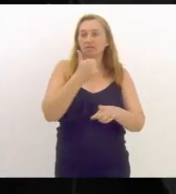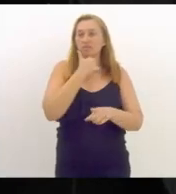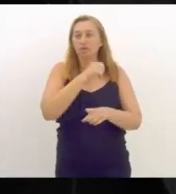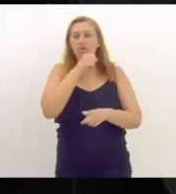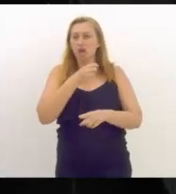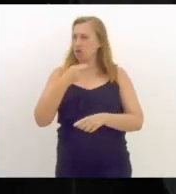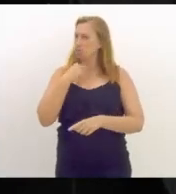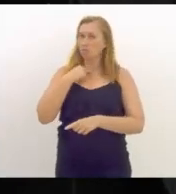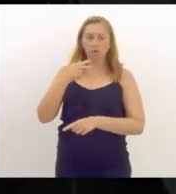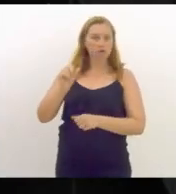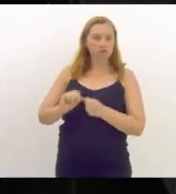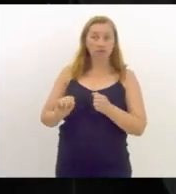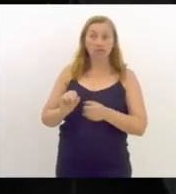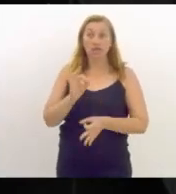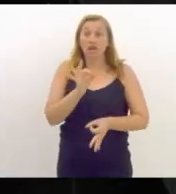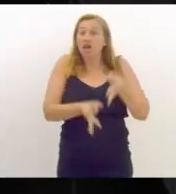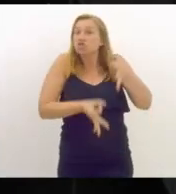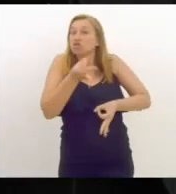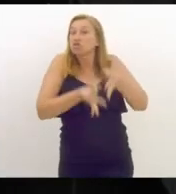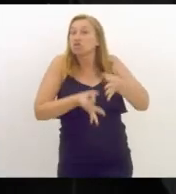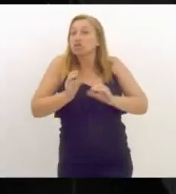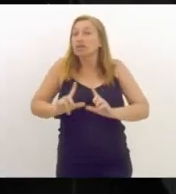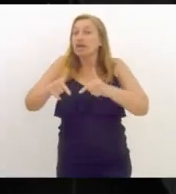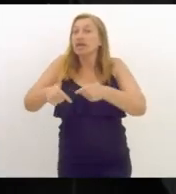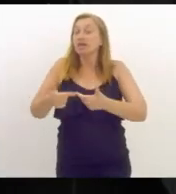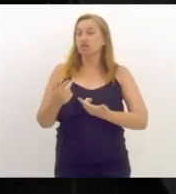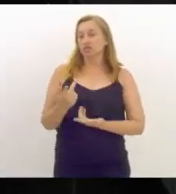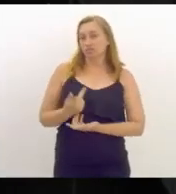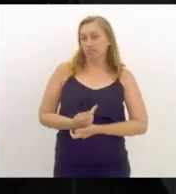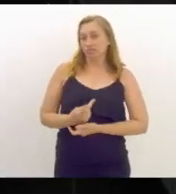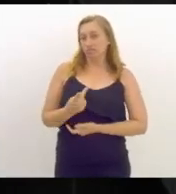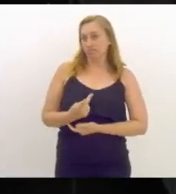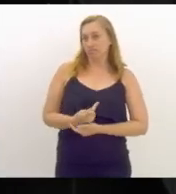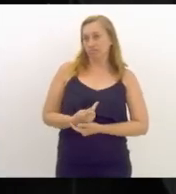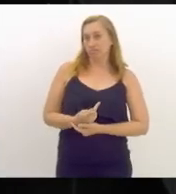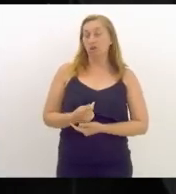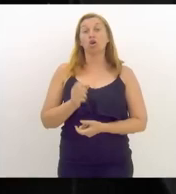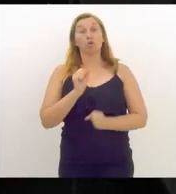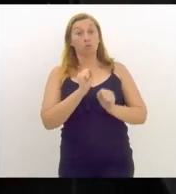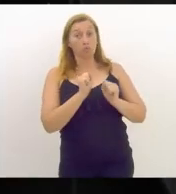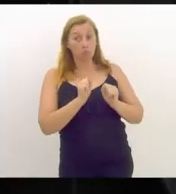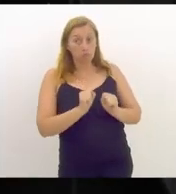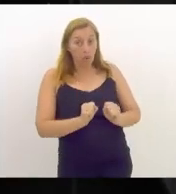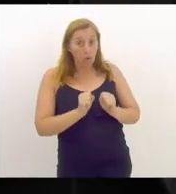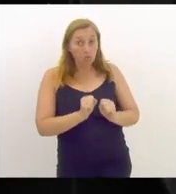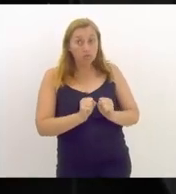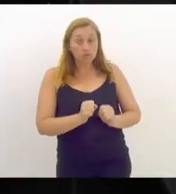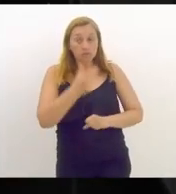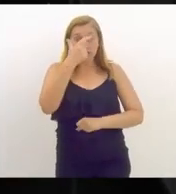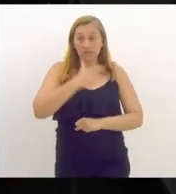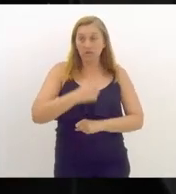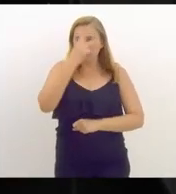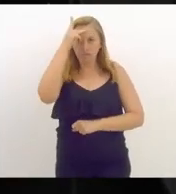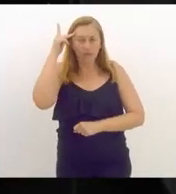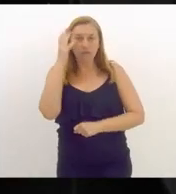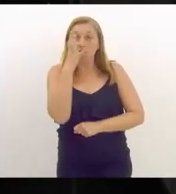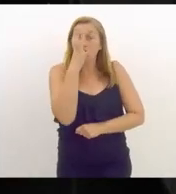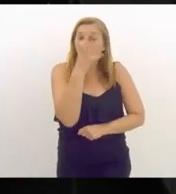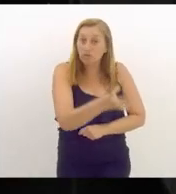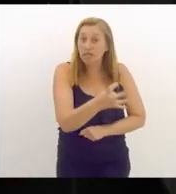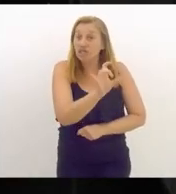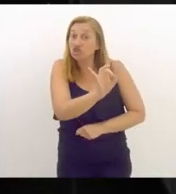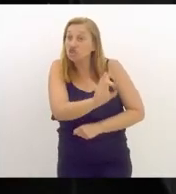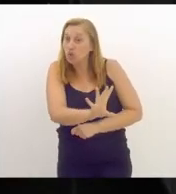porque a justiça tem que tomar a sua decisão eu posso ser uma pessoa que vou denunciar